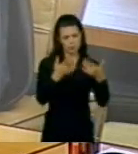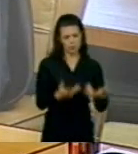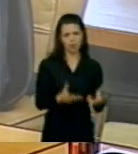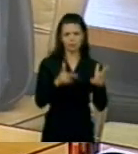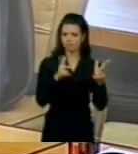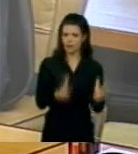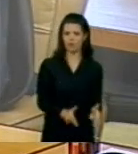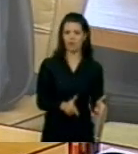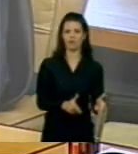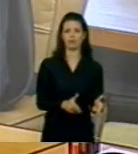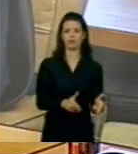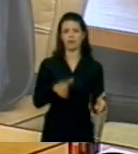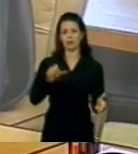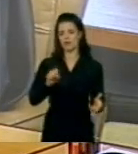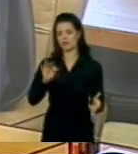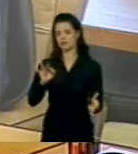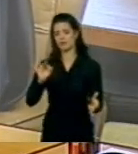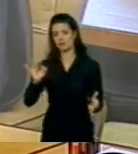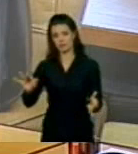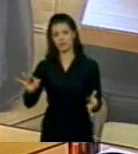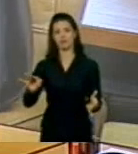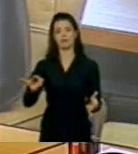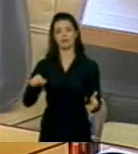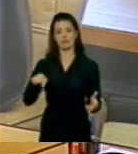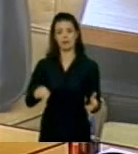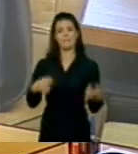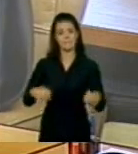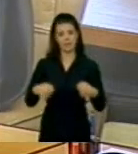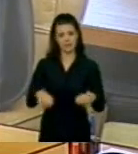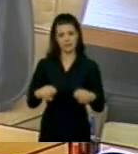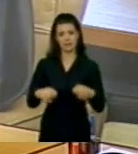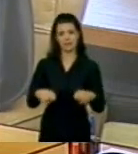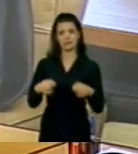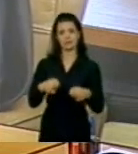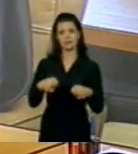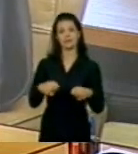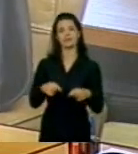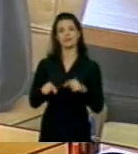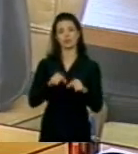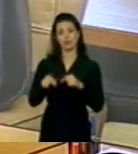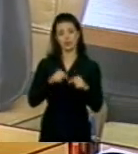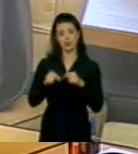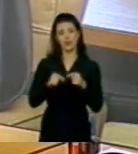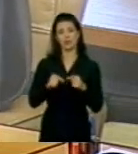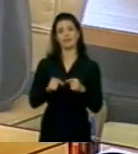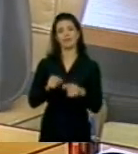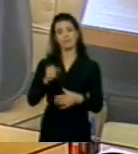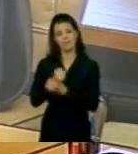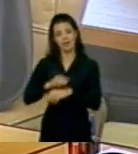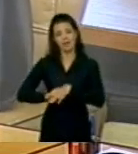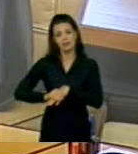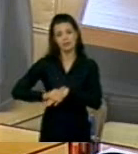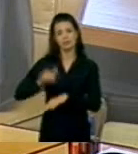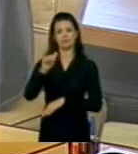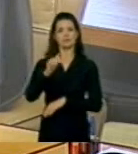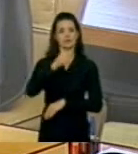por interpretação do STF as hipóteses de afastamento de parlamentar devem ser igualmente ampliadas as garantias de autonomia